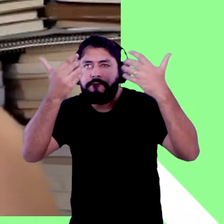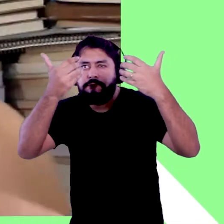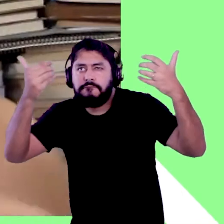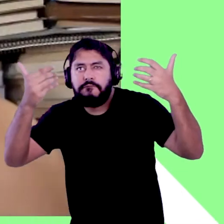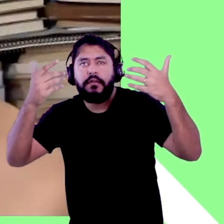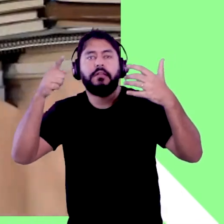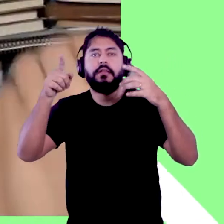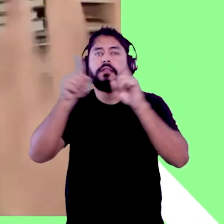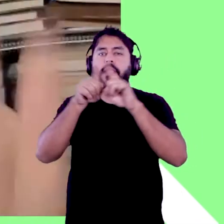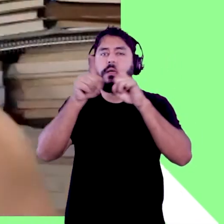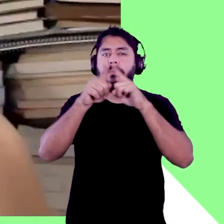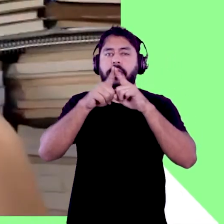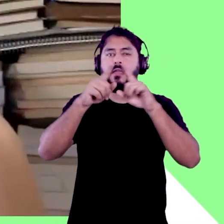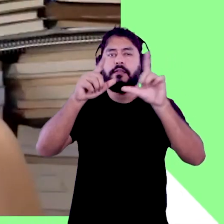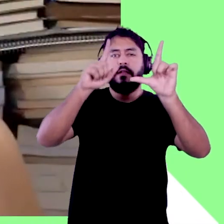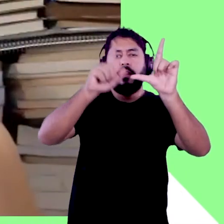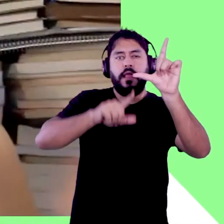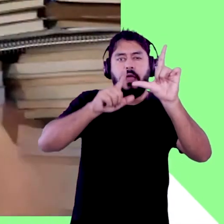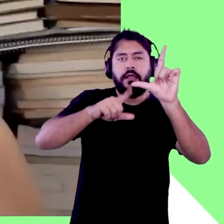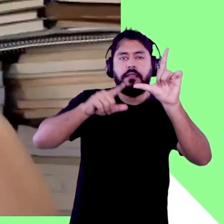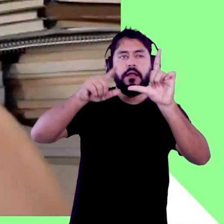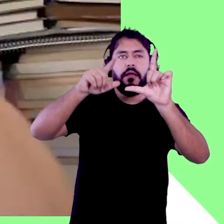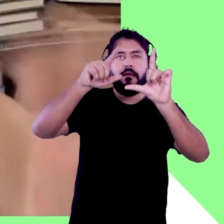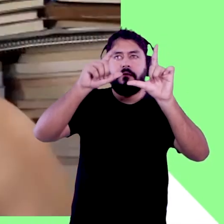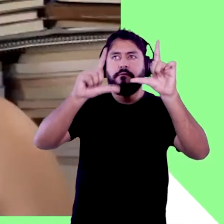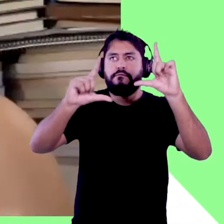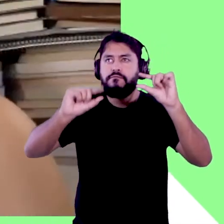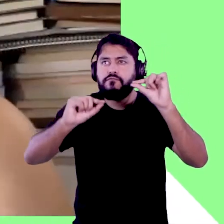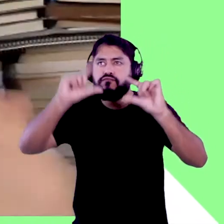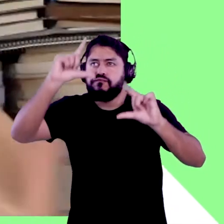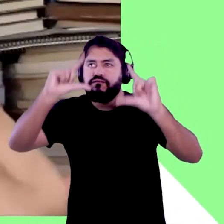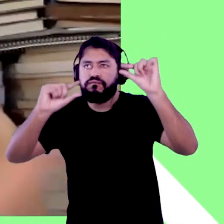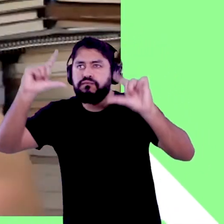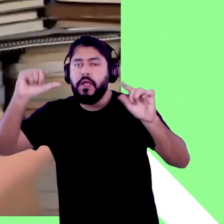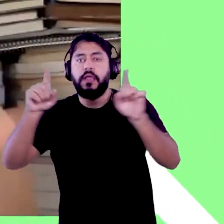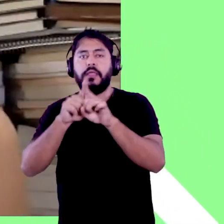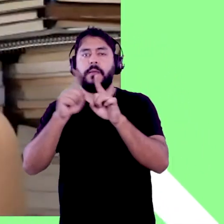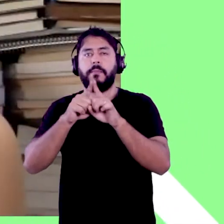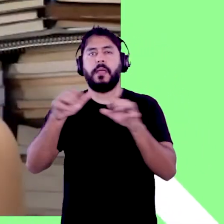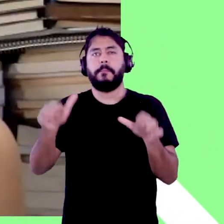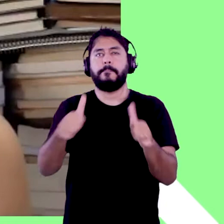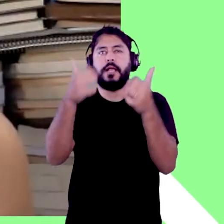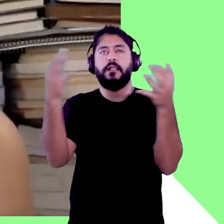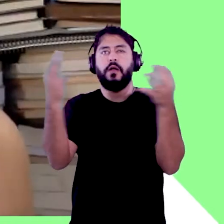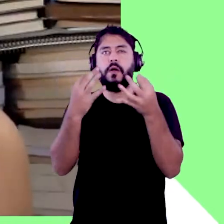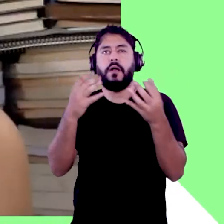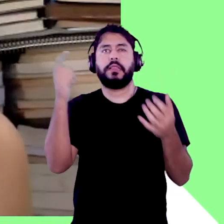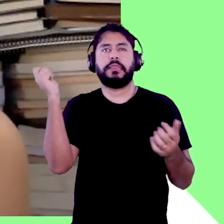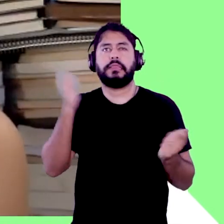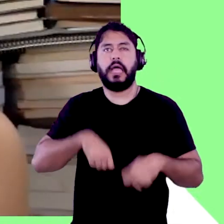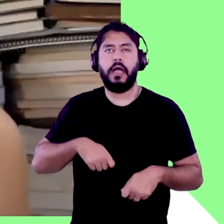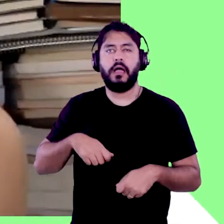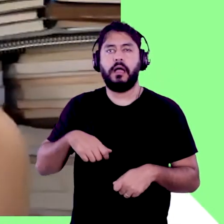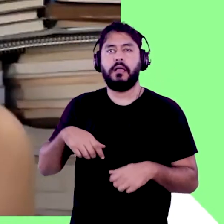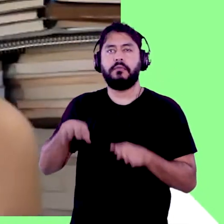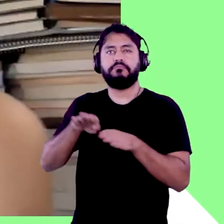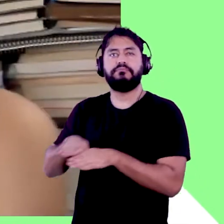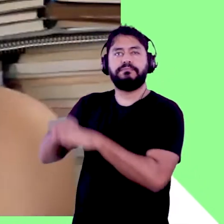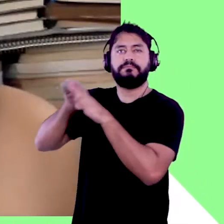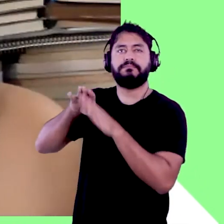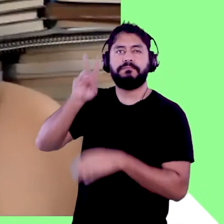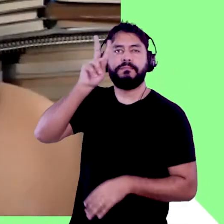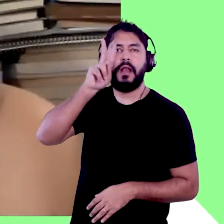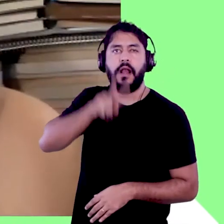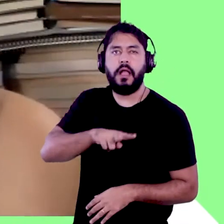fontes, melhor fonte também, né? Conforme que dá mais leitura para o maior número de